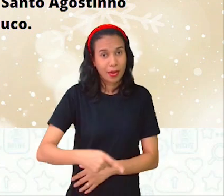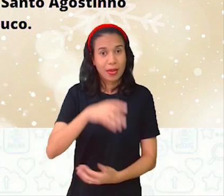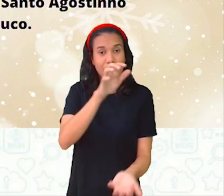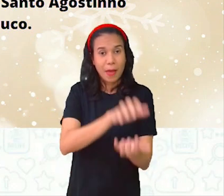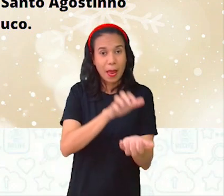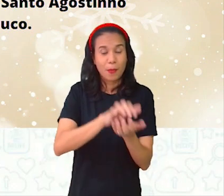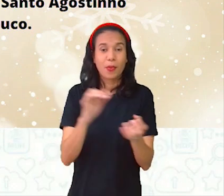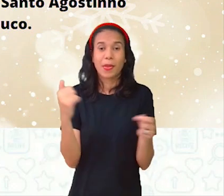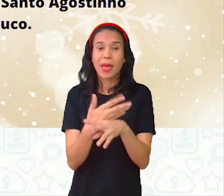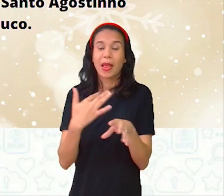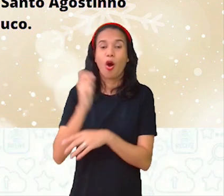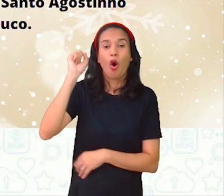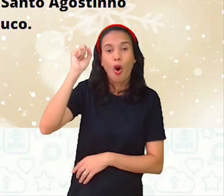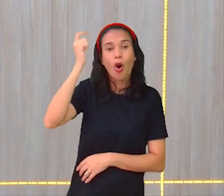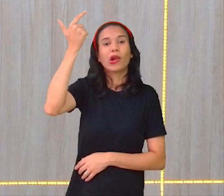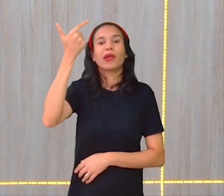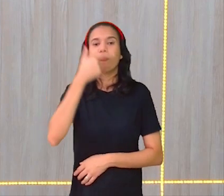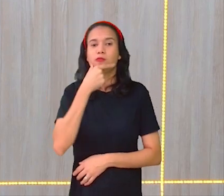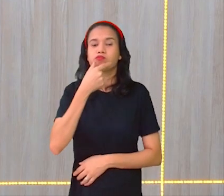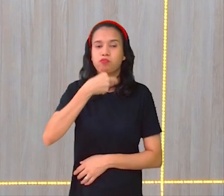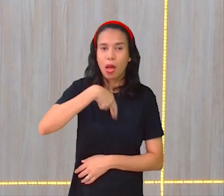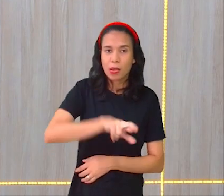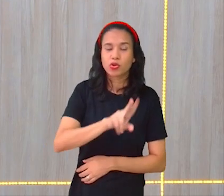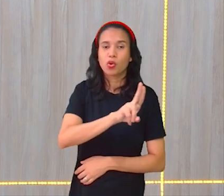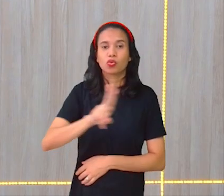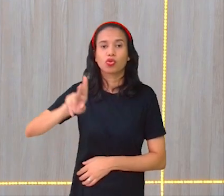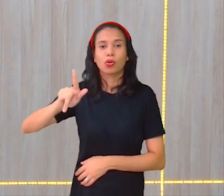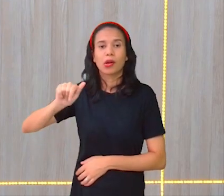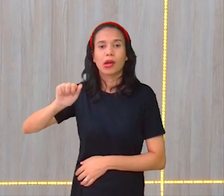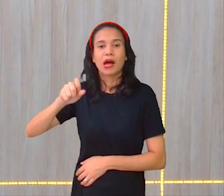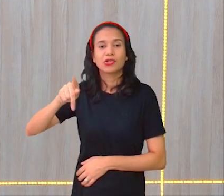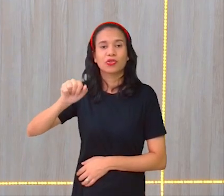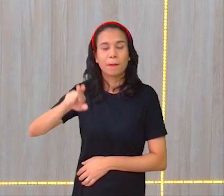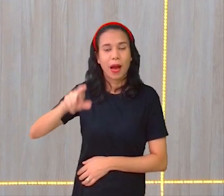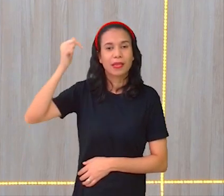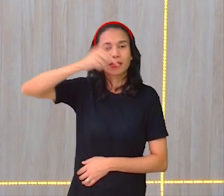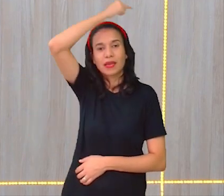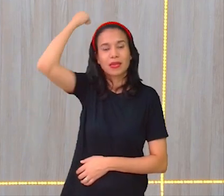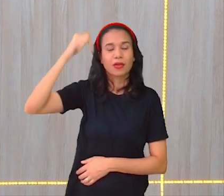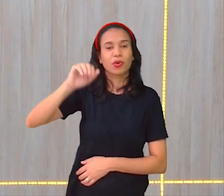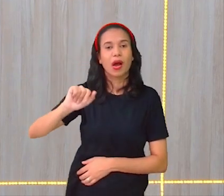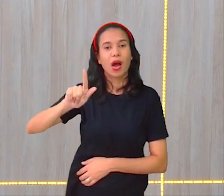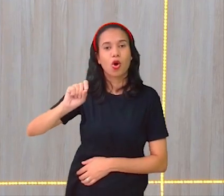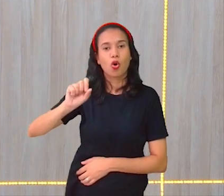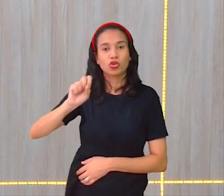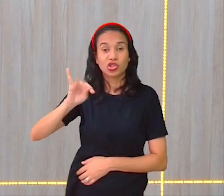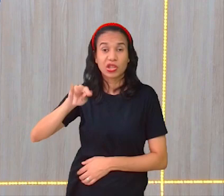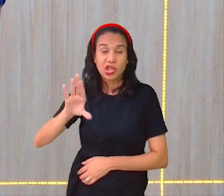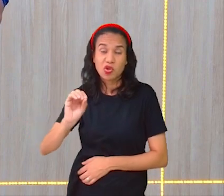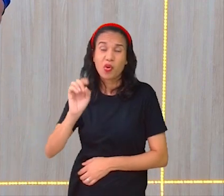em Olinda, né, por um religioso chamado Gaspar de Santo Agostinho. Isso são, eu digo dizem, porque